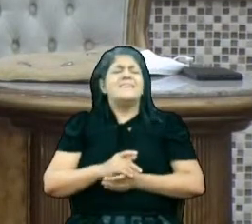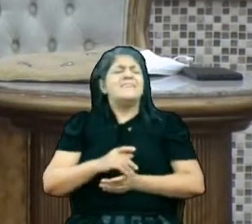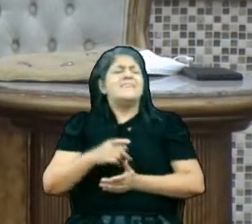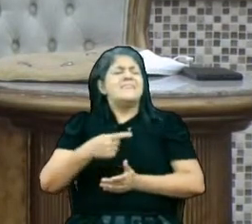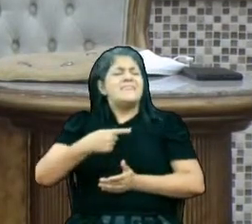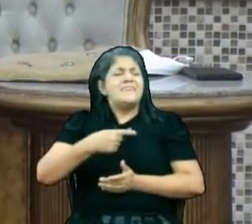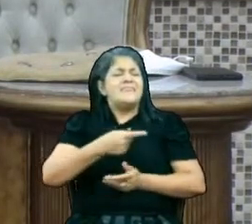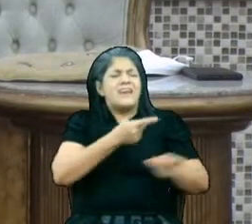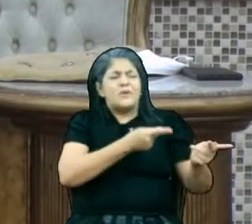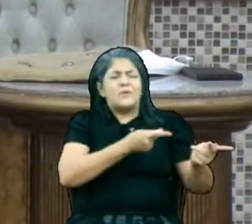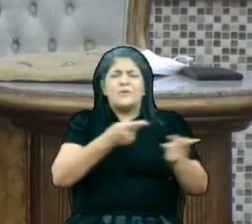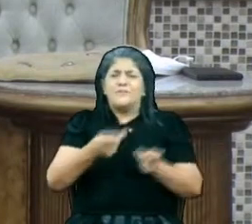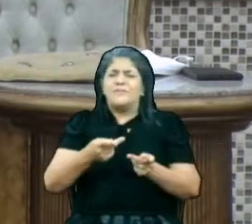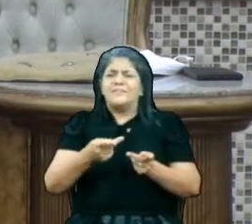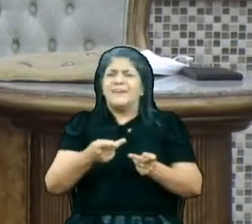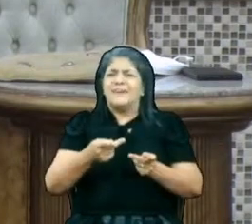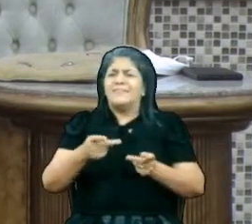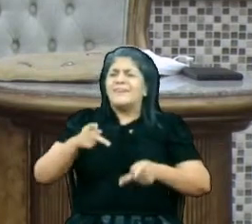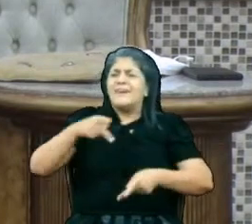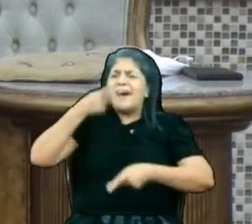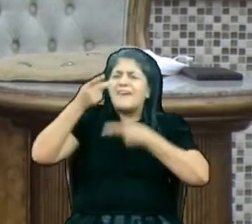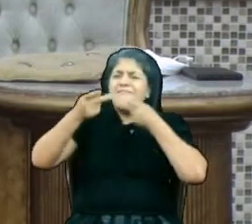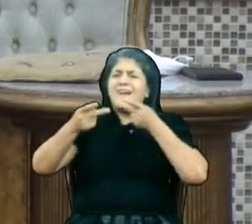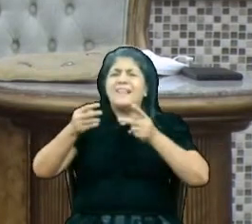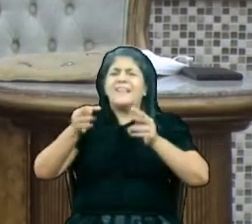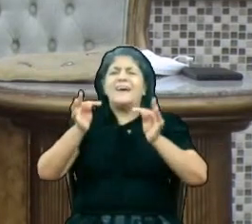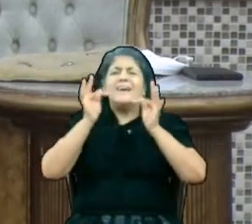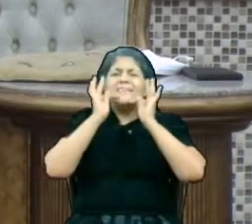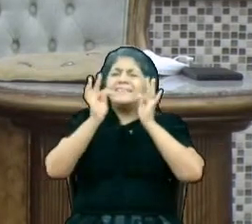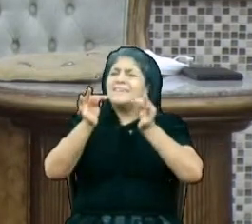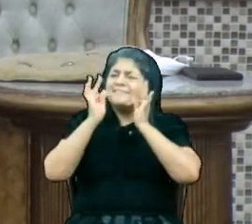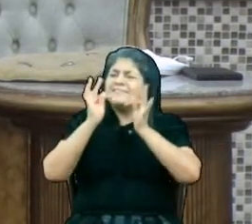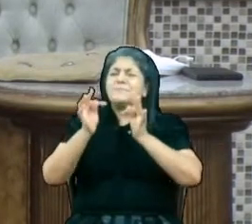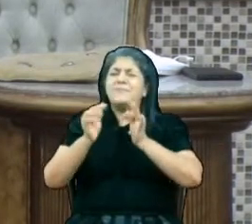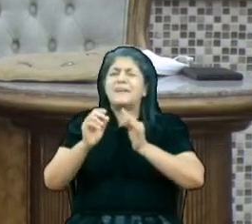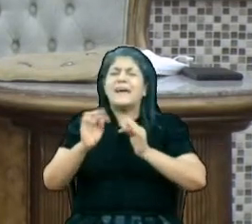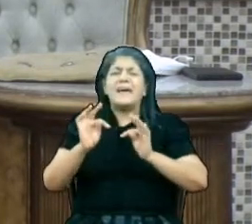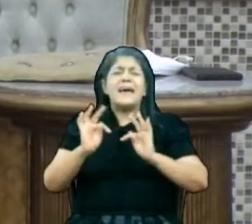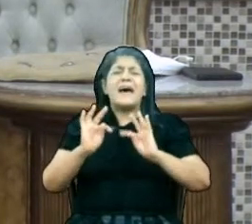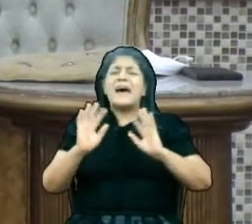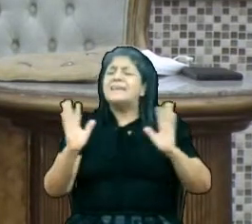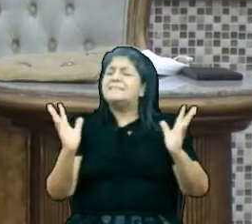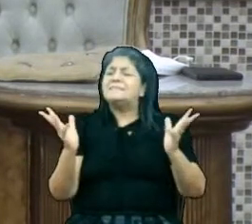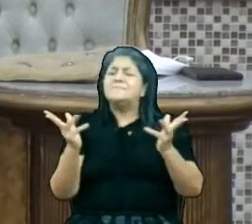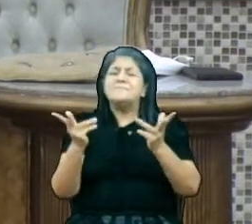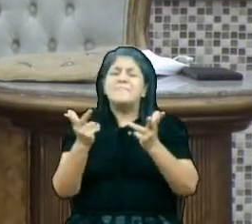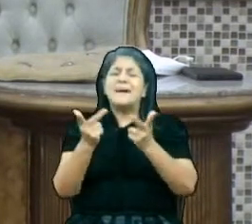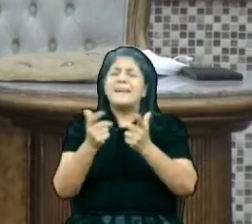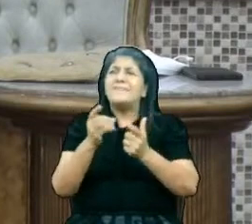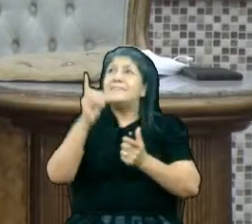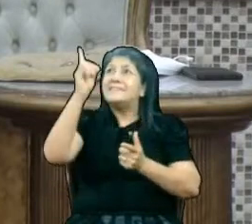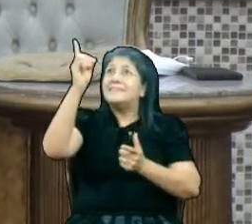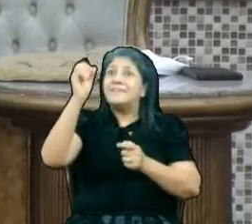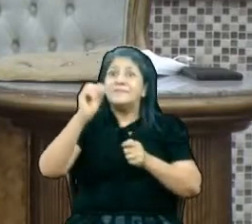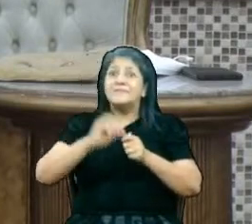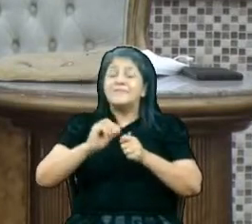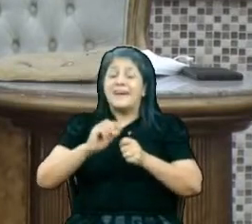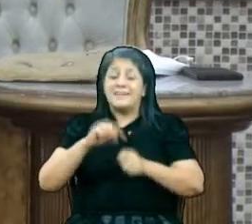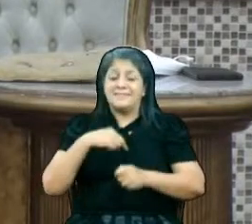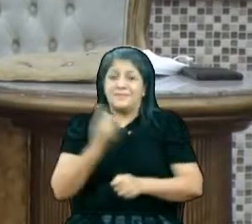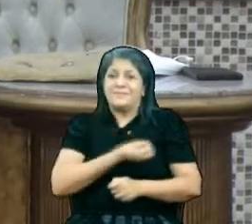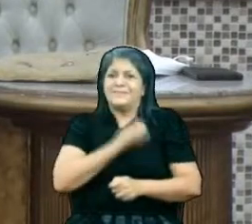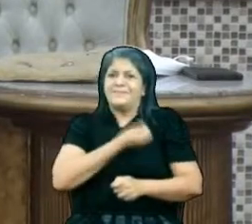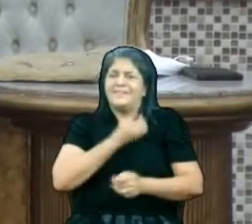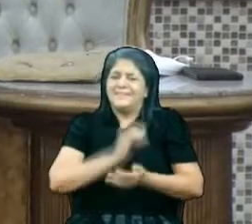aquilo que Deus fez em suas vidas e o glória a Deus é um que a